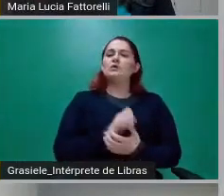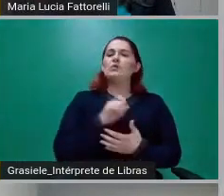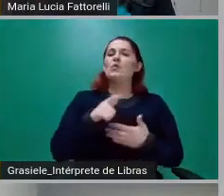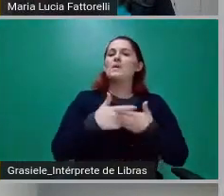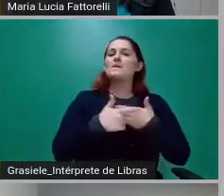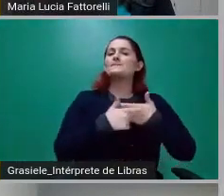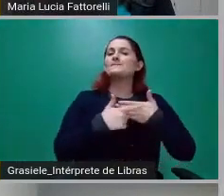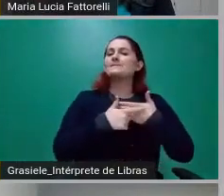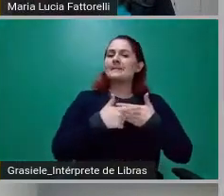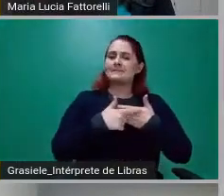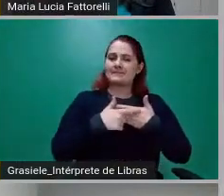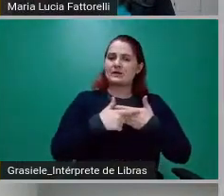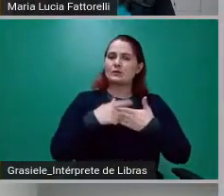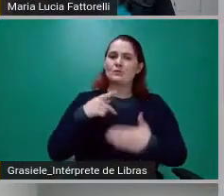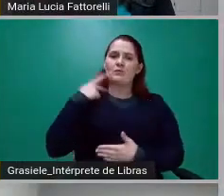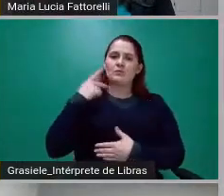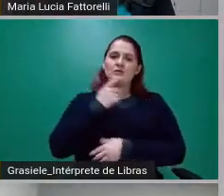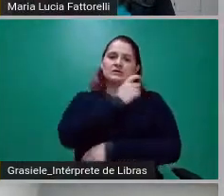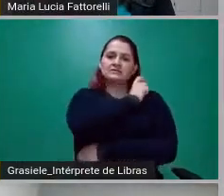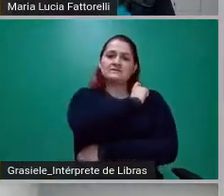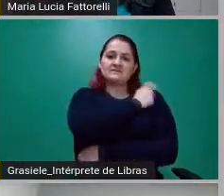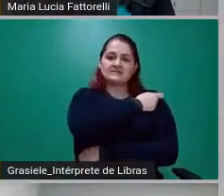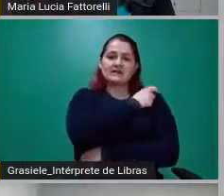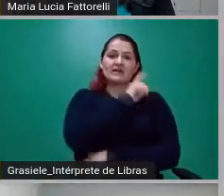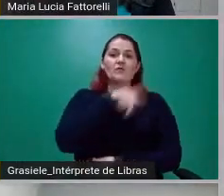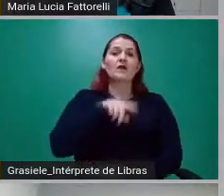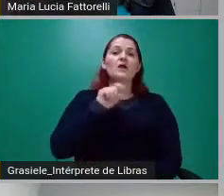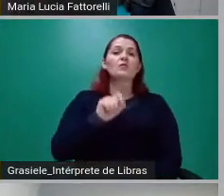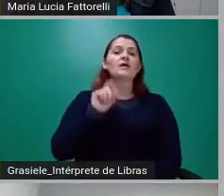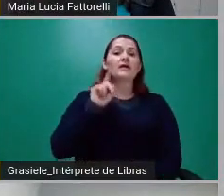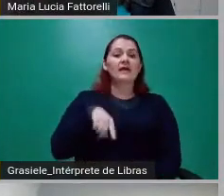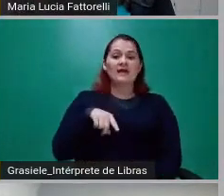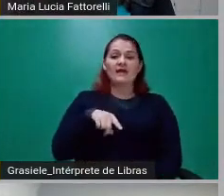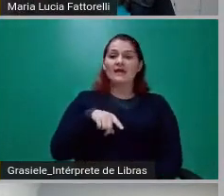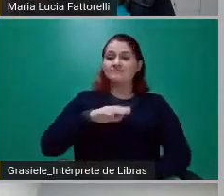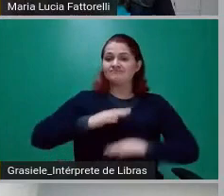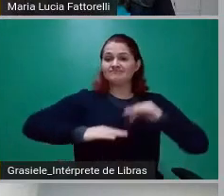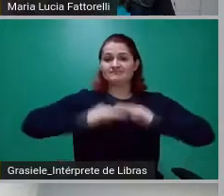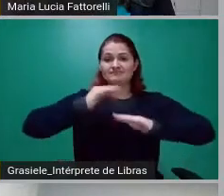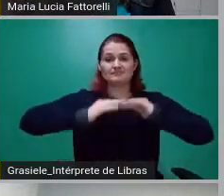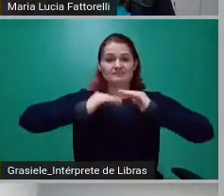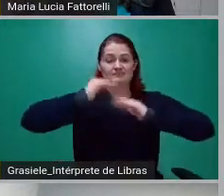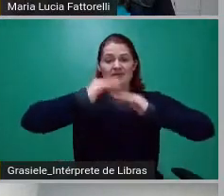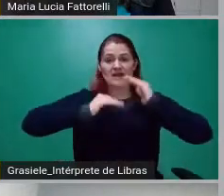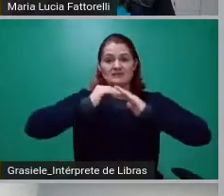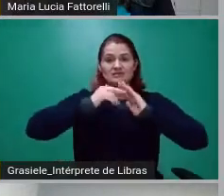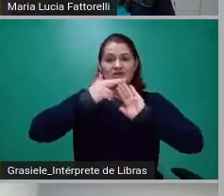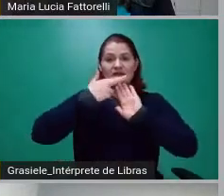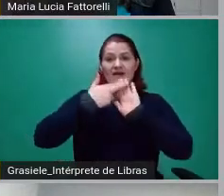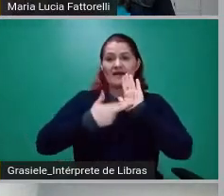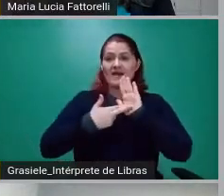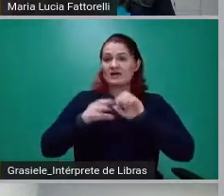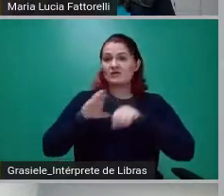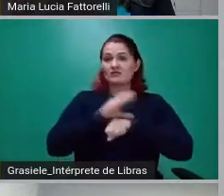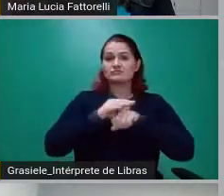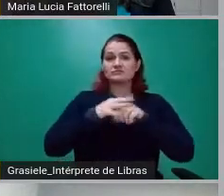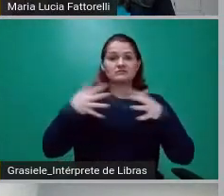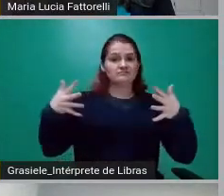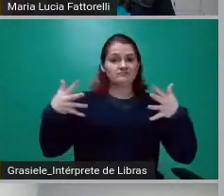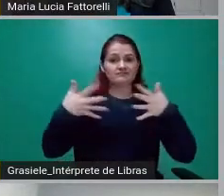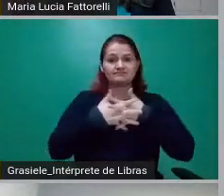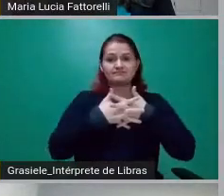fiscal é executar as normas, estas normas constitucionais que definem